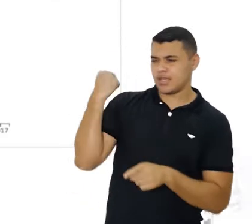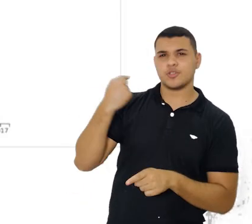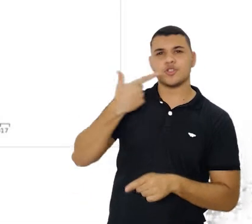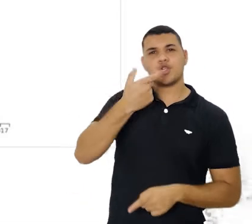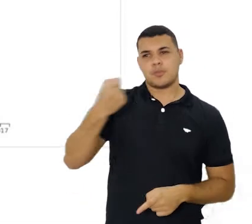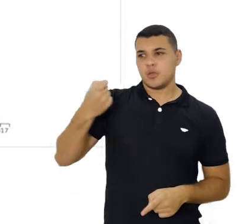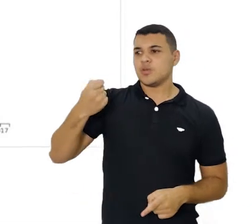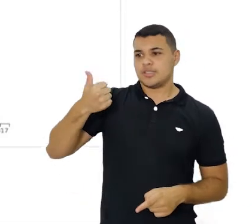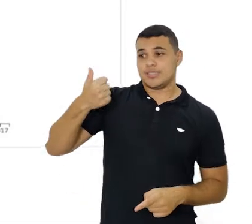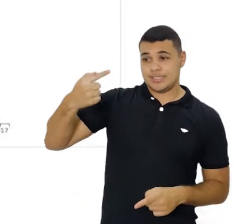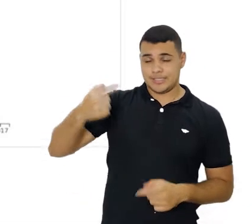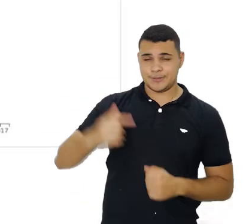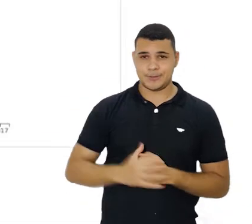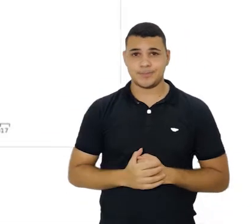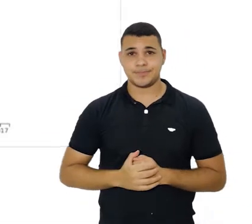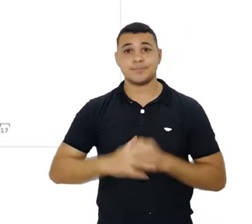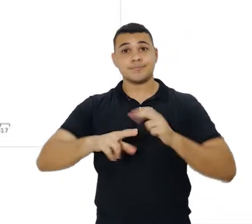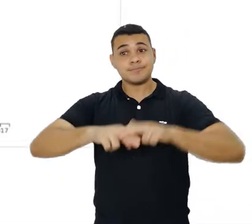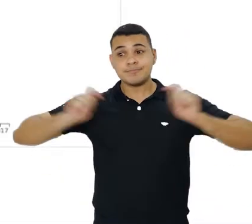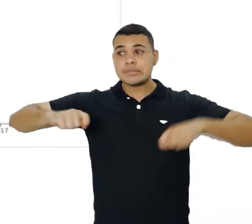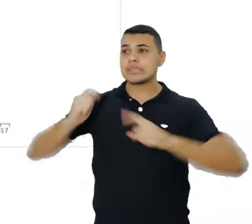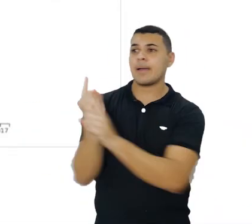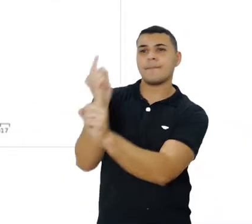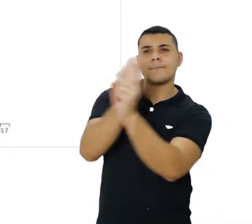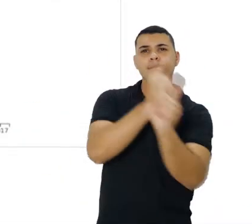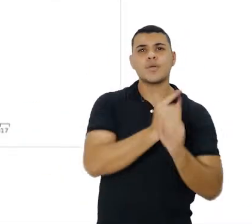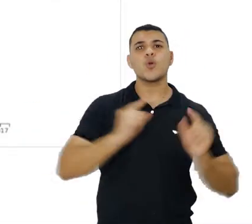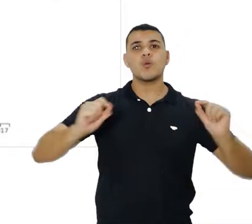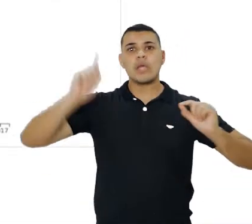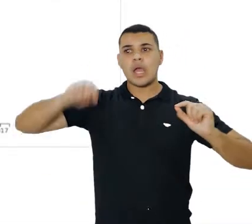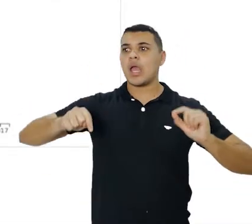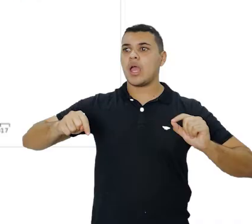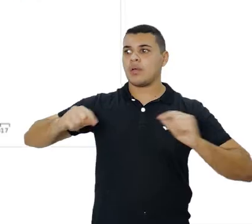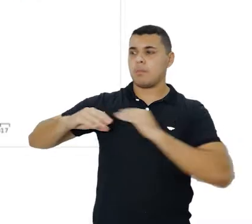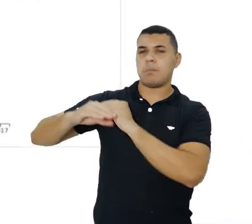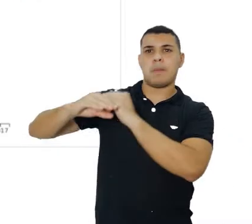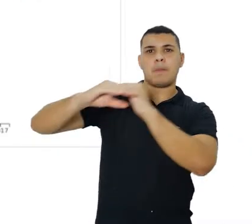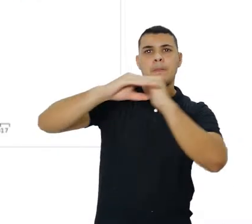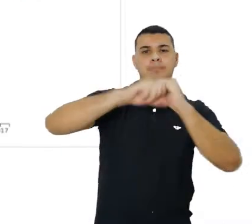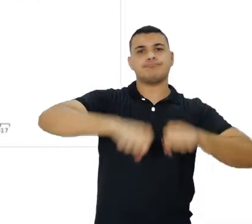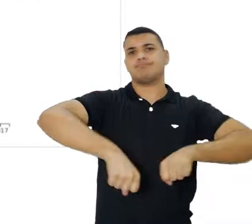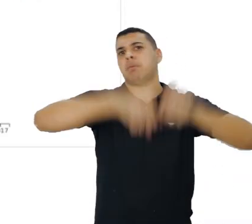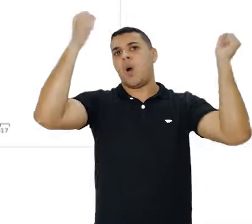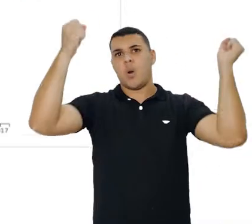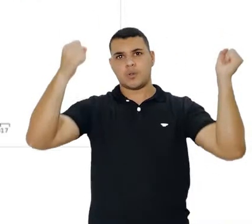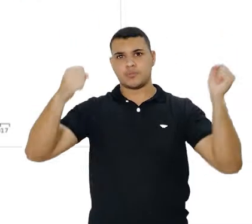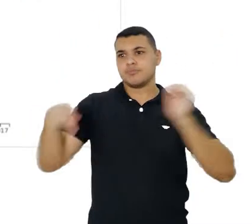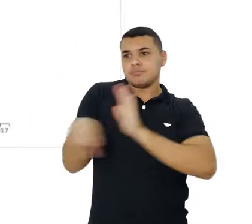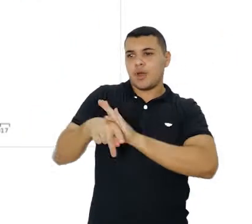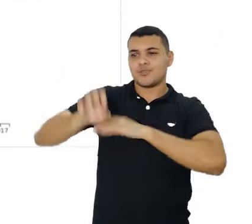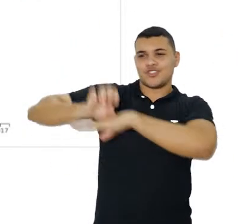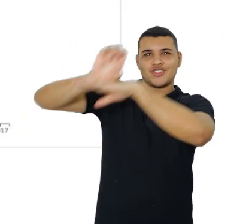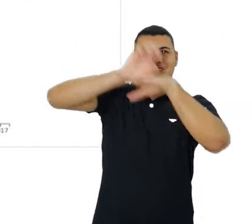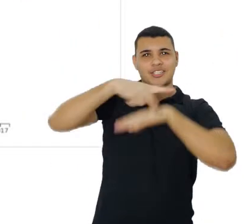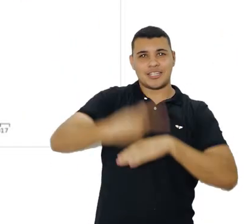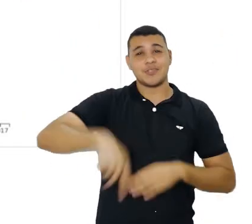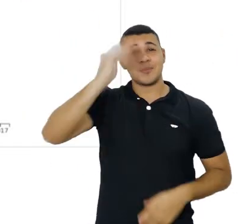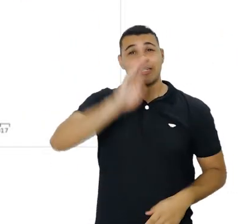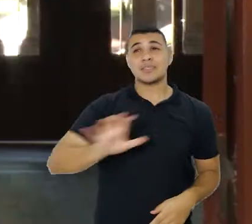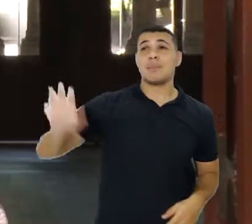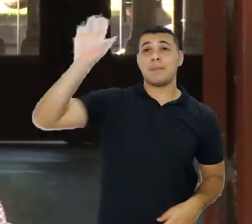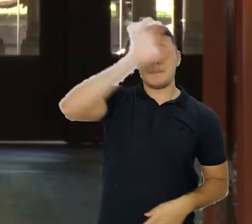mais recentemente, 2017. Tá? Então a gente observa uma tendência de queda universal em todos os estados do